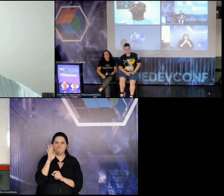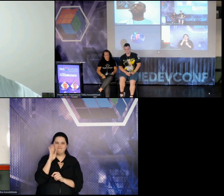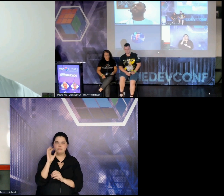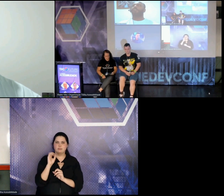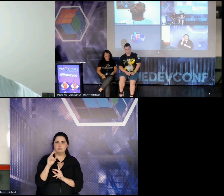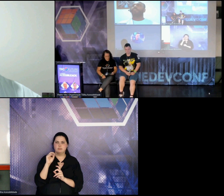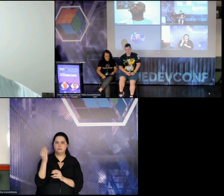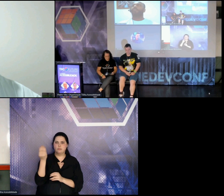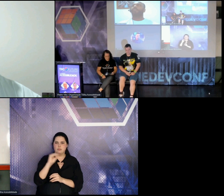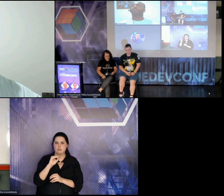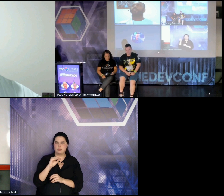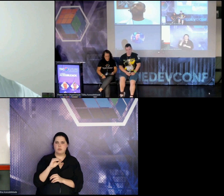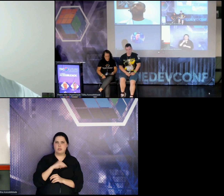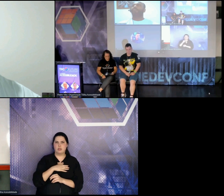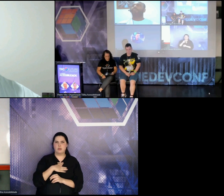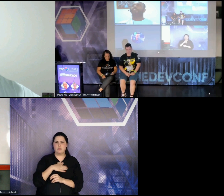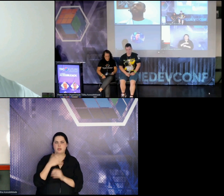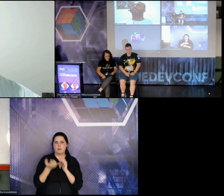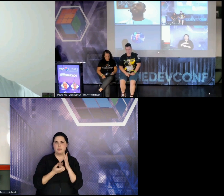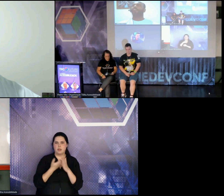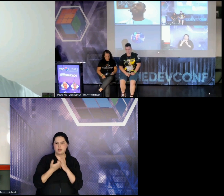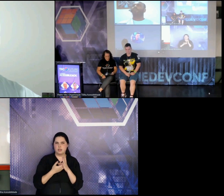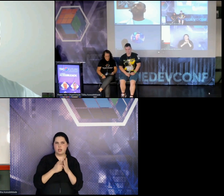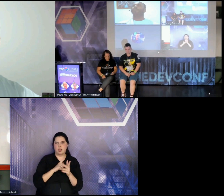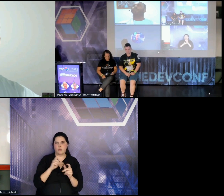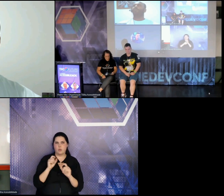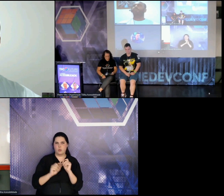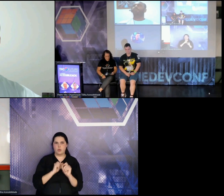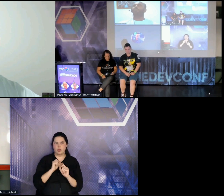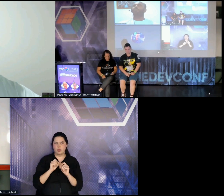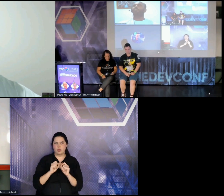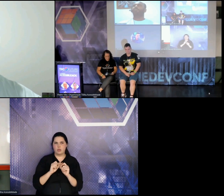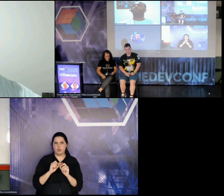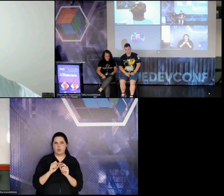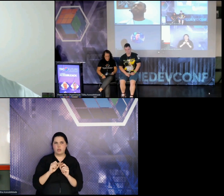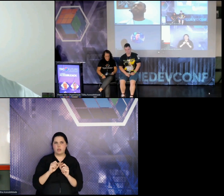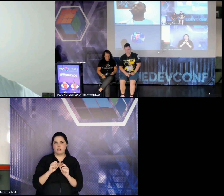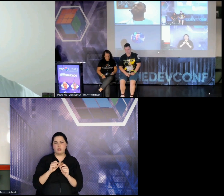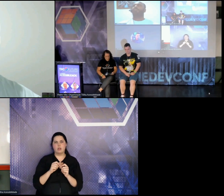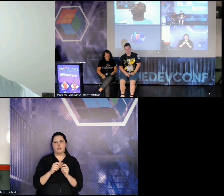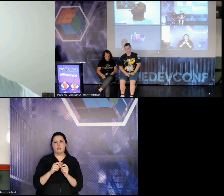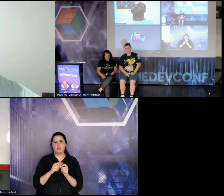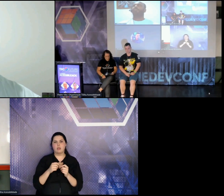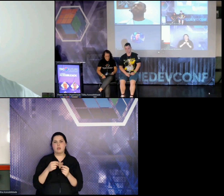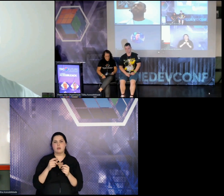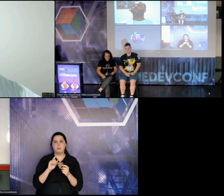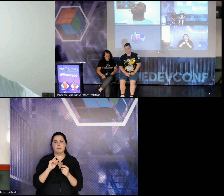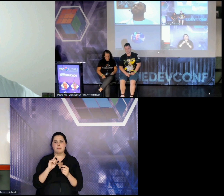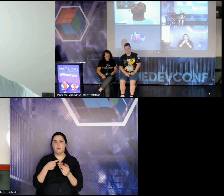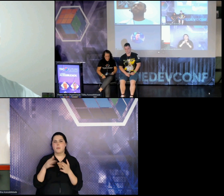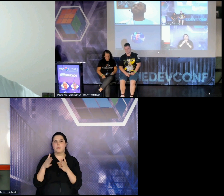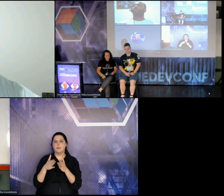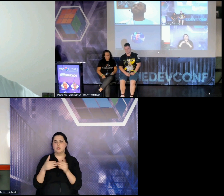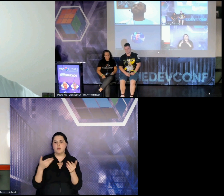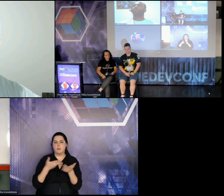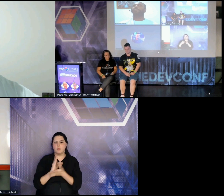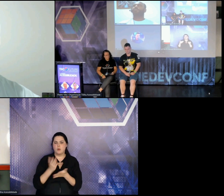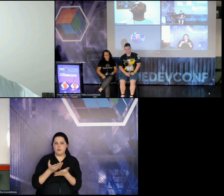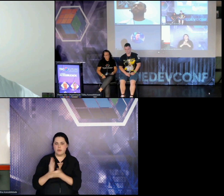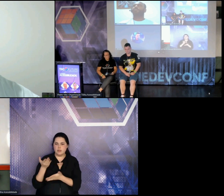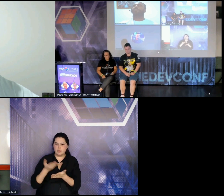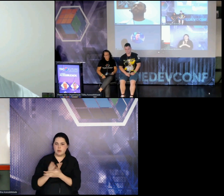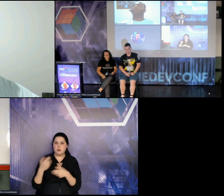aqui na minha empresa que eu tenho 1000 GMUDs que são aprovados por semana e eu preciso de uma pessoa para